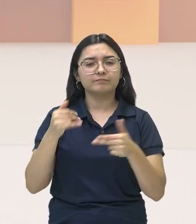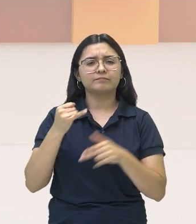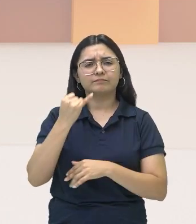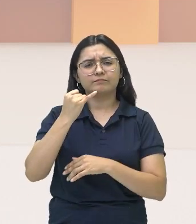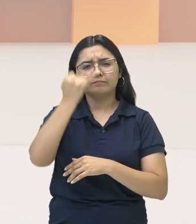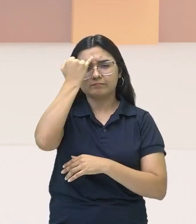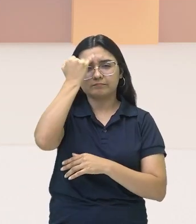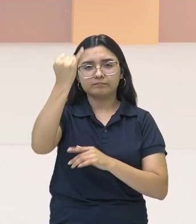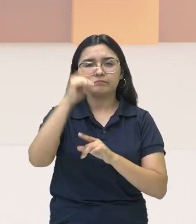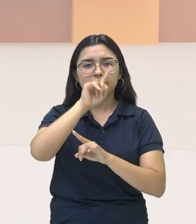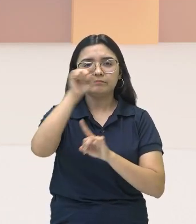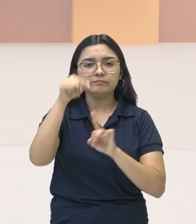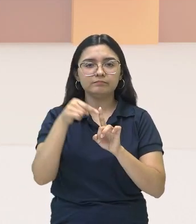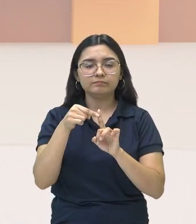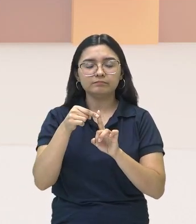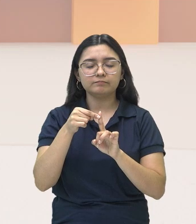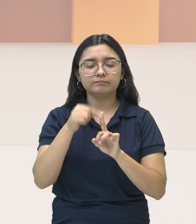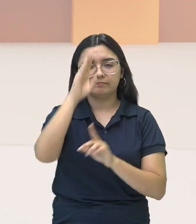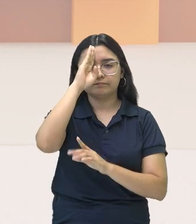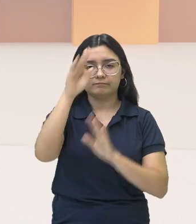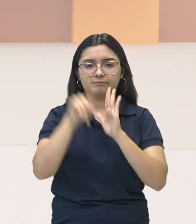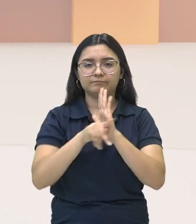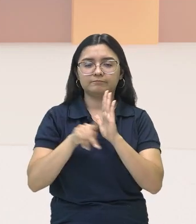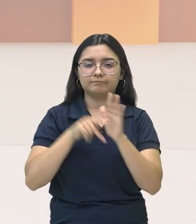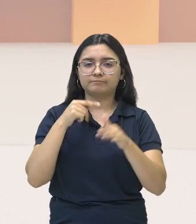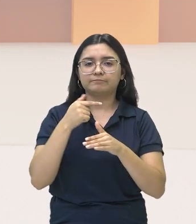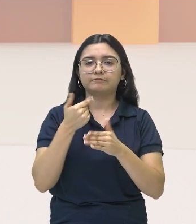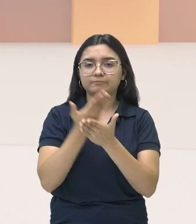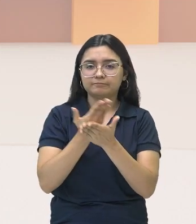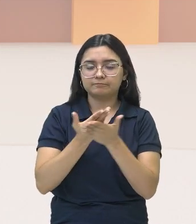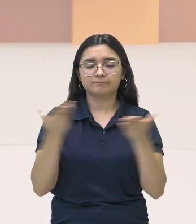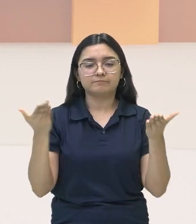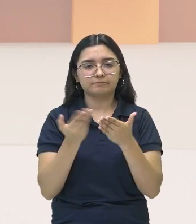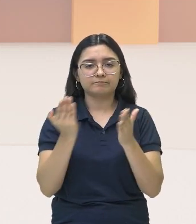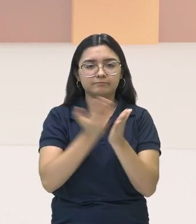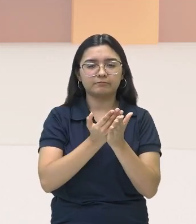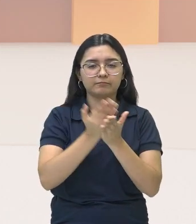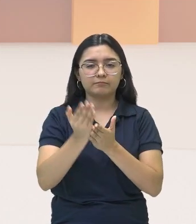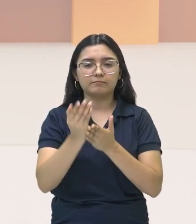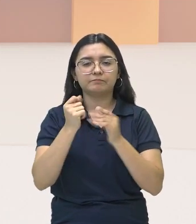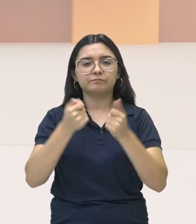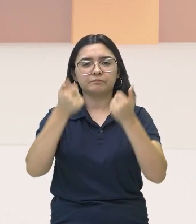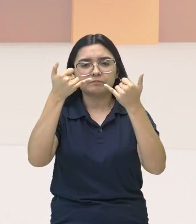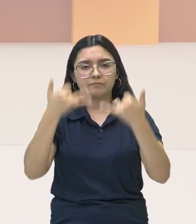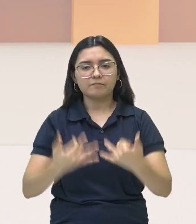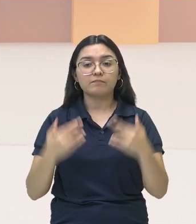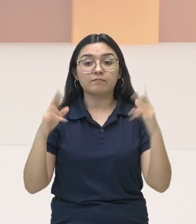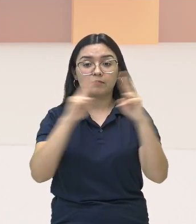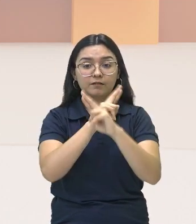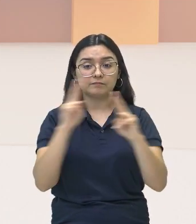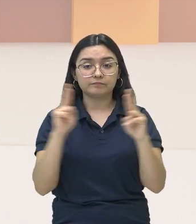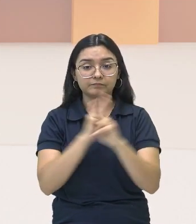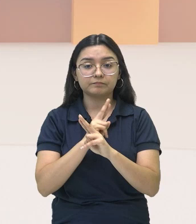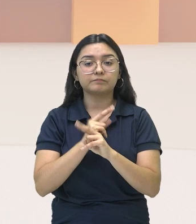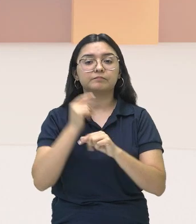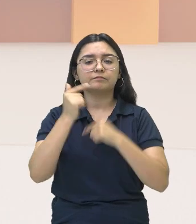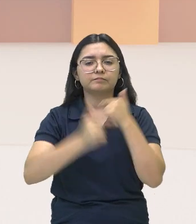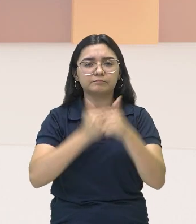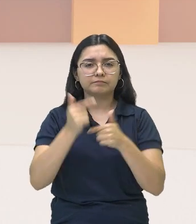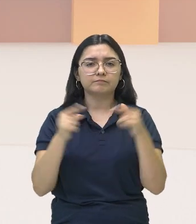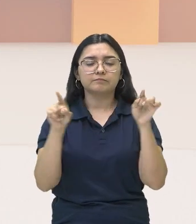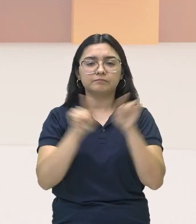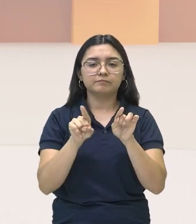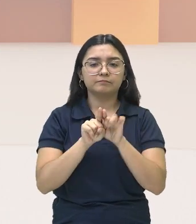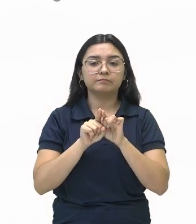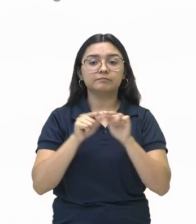objetivo central da nossa aula. Vamos começar falando, então, entre essa relação entre trabalho e